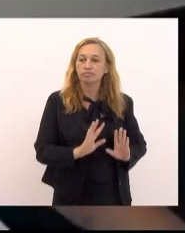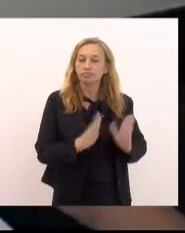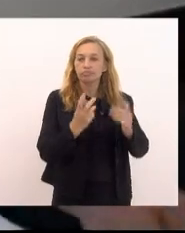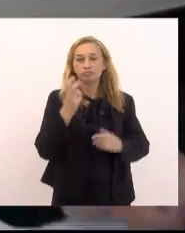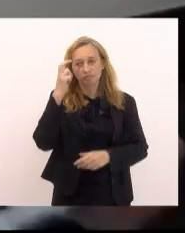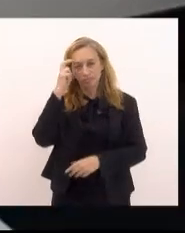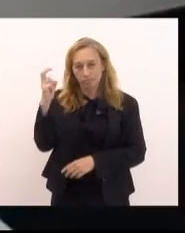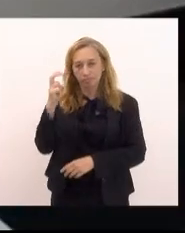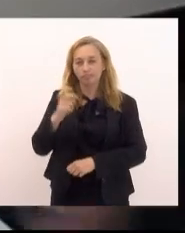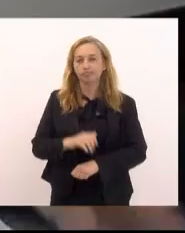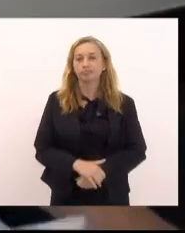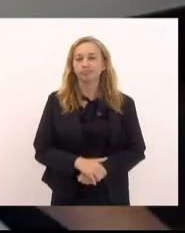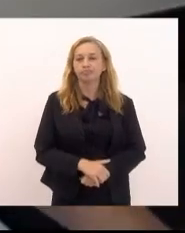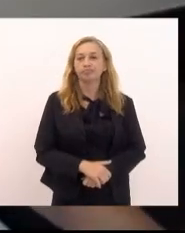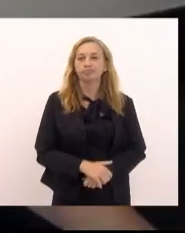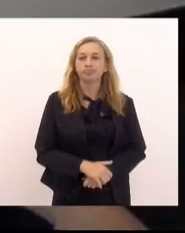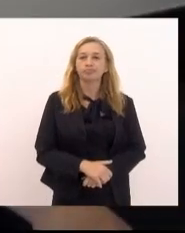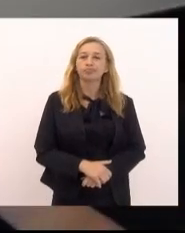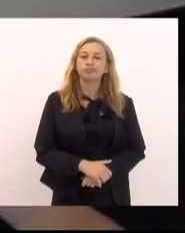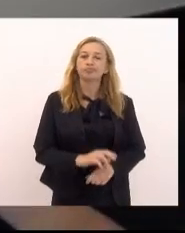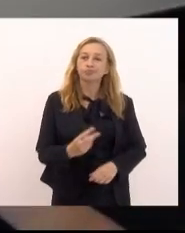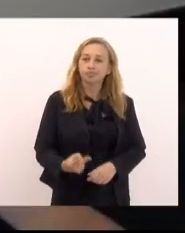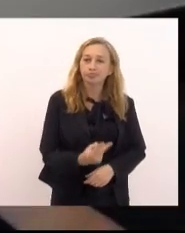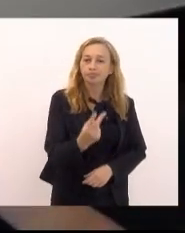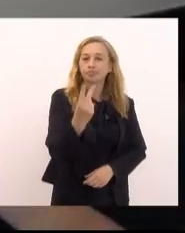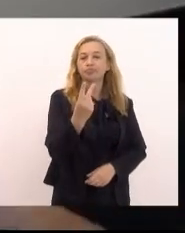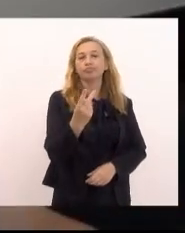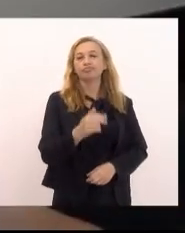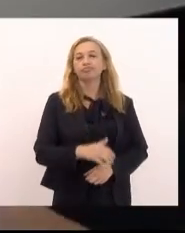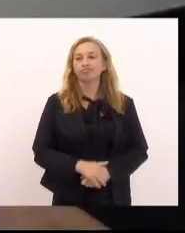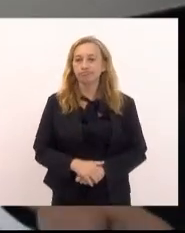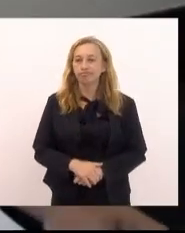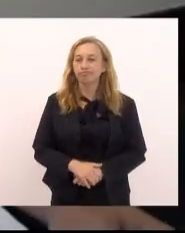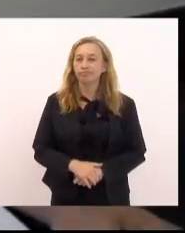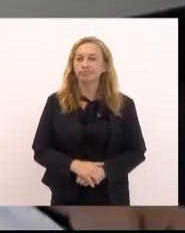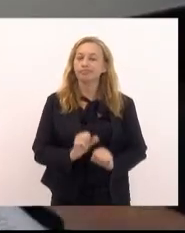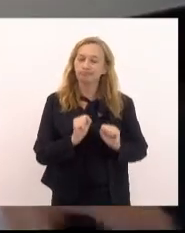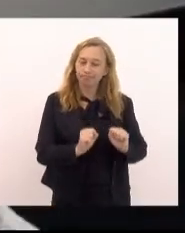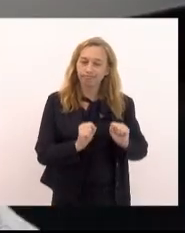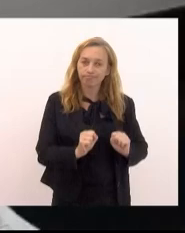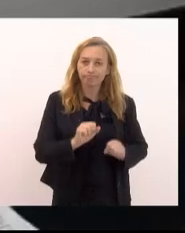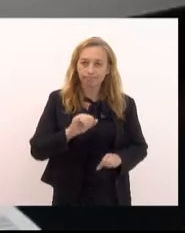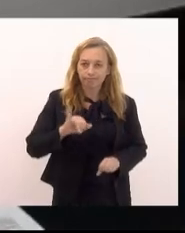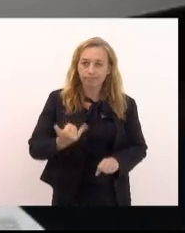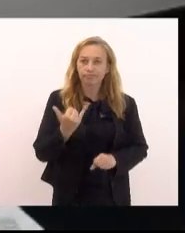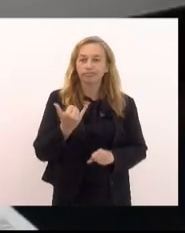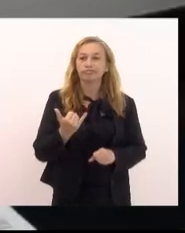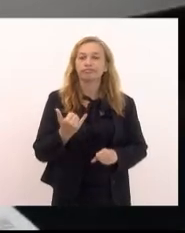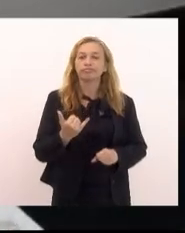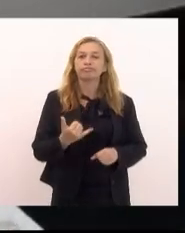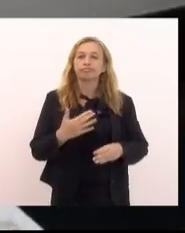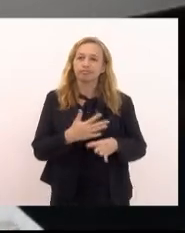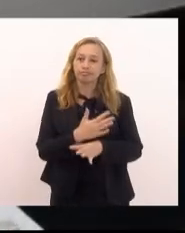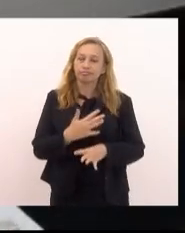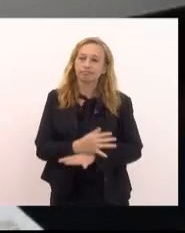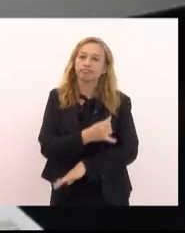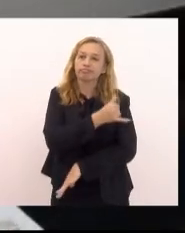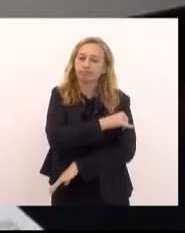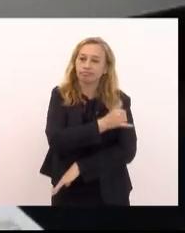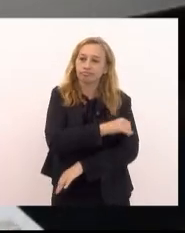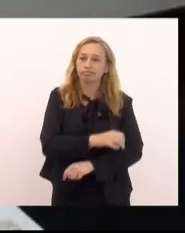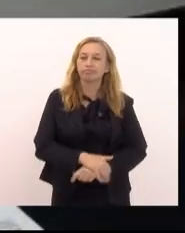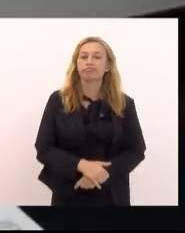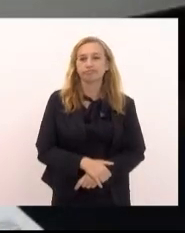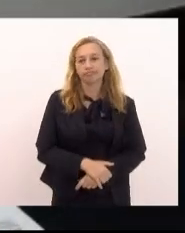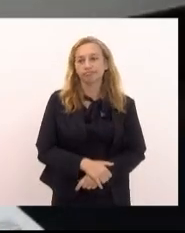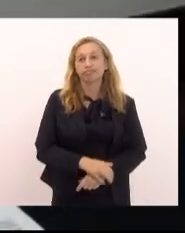de modo que ele seja recuperado, seja revivido e possa ser aproveitado pela cidadania carioca e do Rio de Janeiro, por quem passa